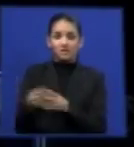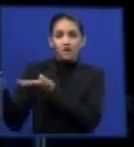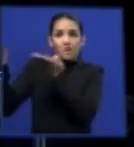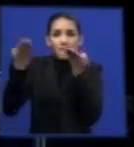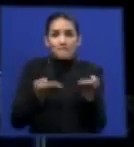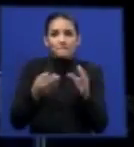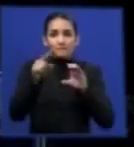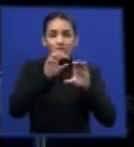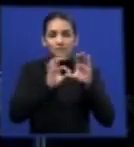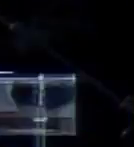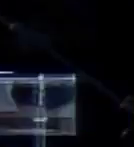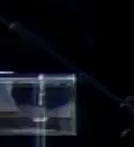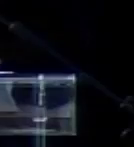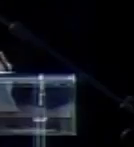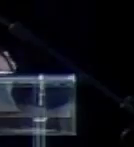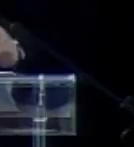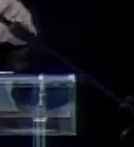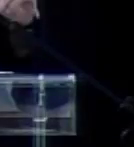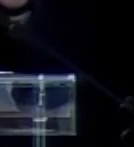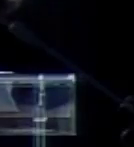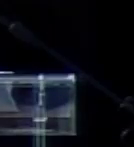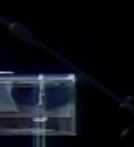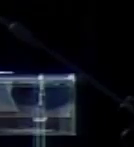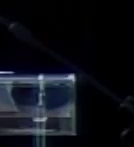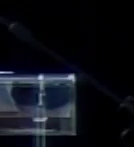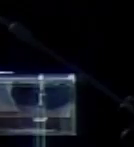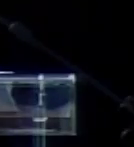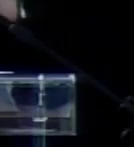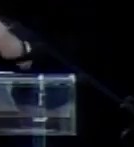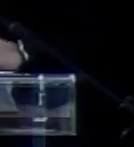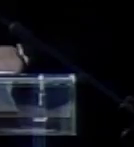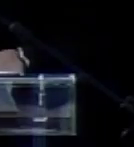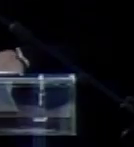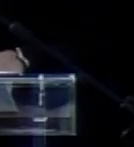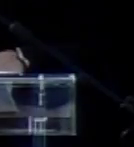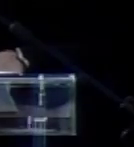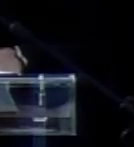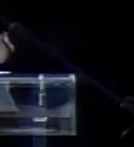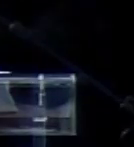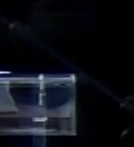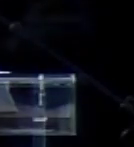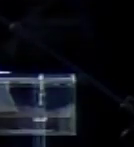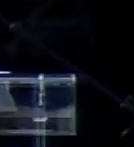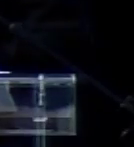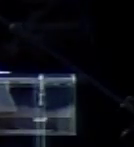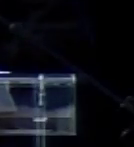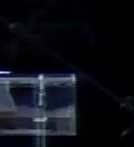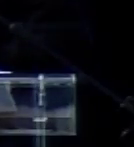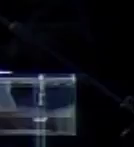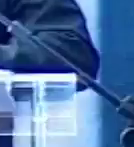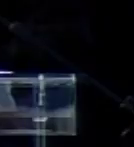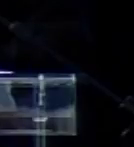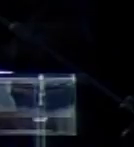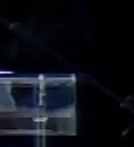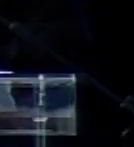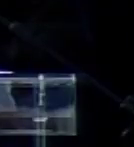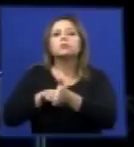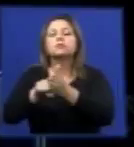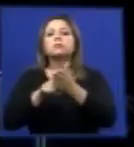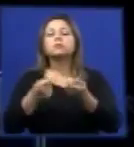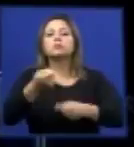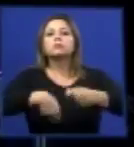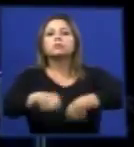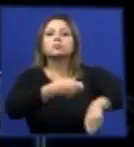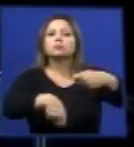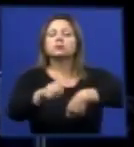pineus usados no Brasil o que eu pretendo apresentar muito rapidamente são alguns dados no que se refere ao perfil econômico dessa